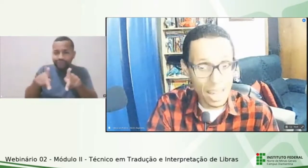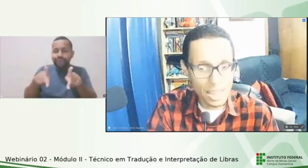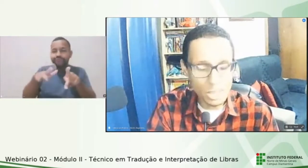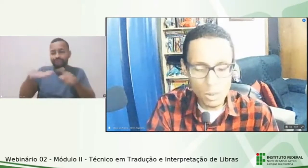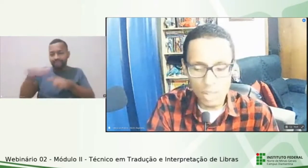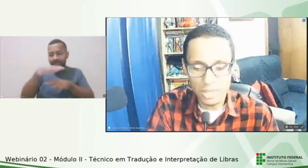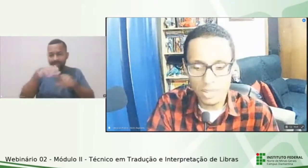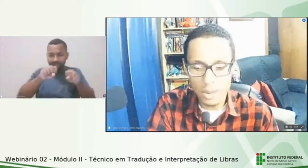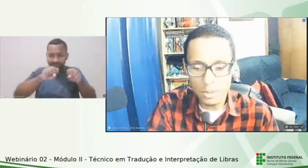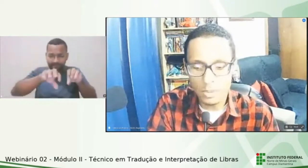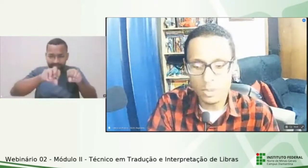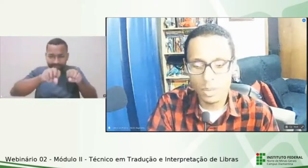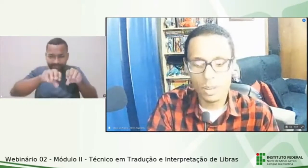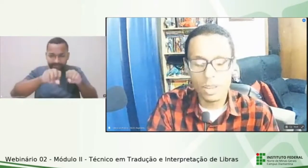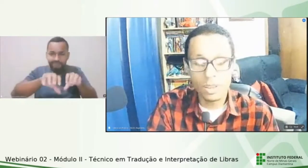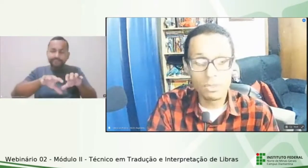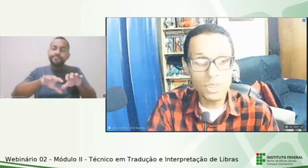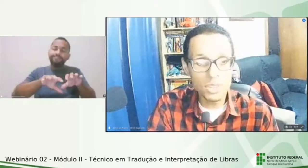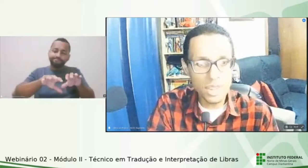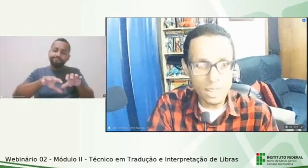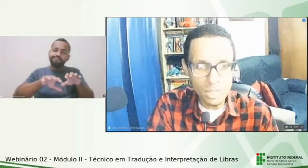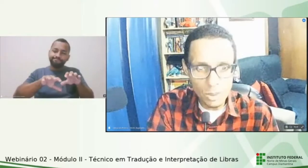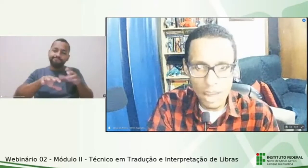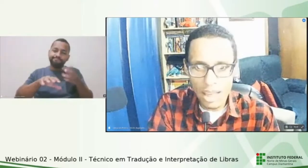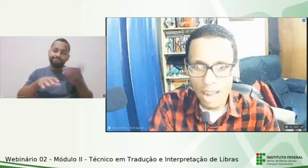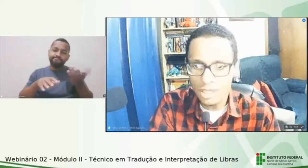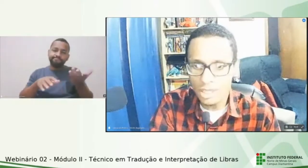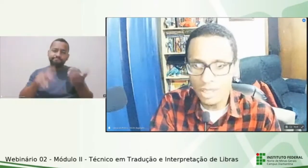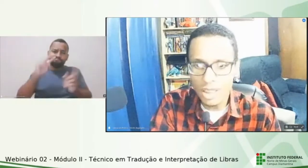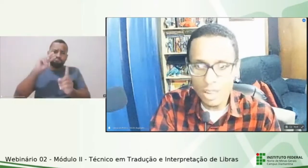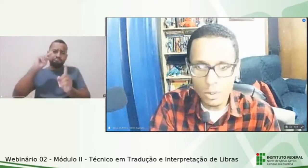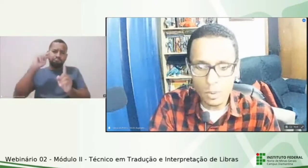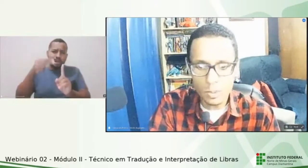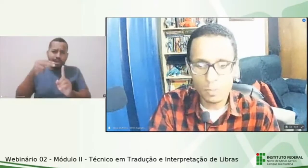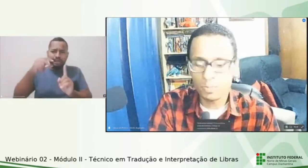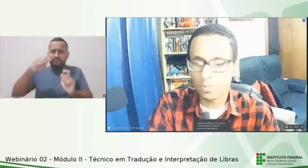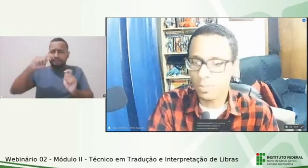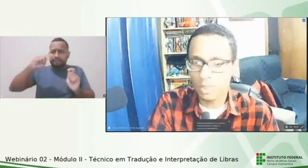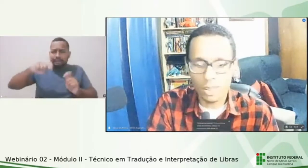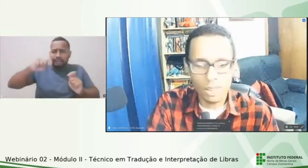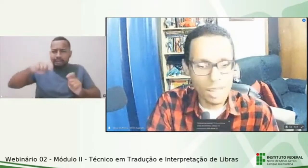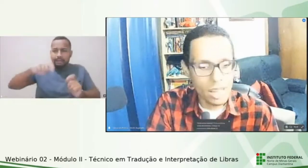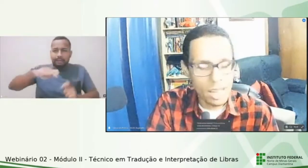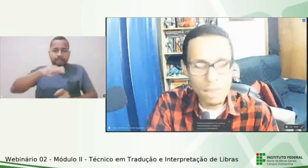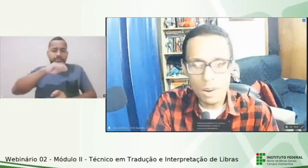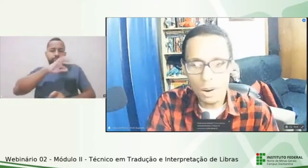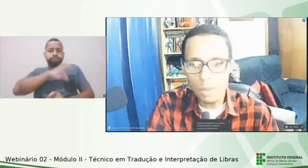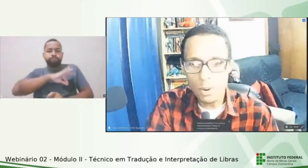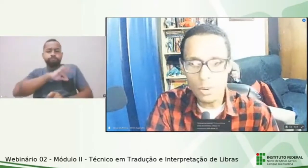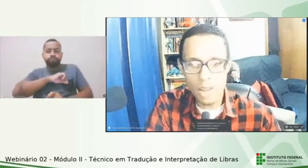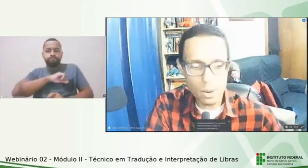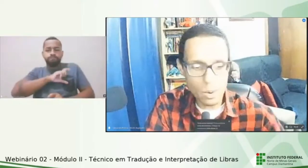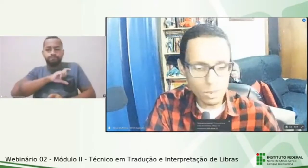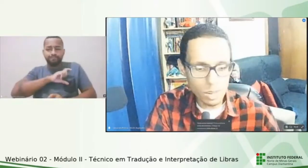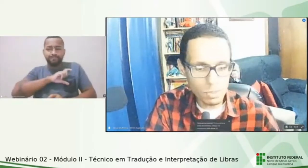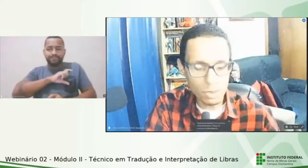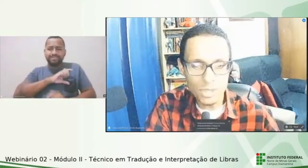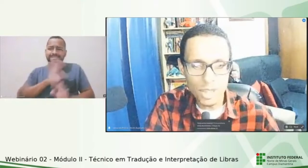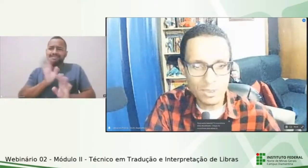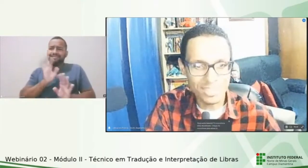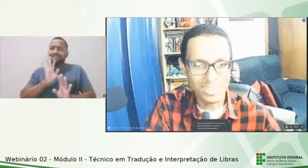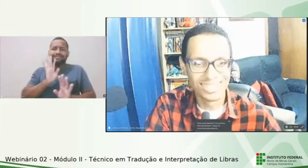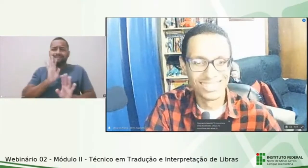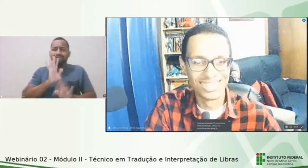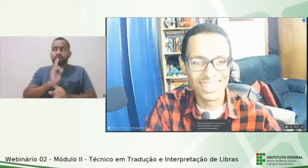na educação, visando ganhar dinheiro, é melhor procurar outra